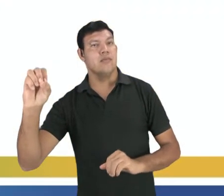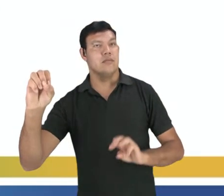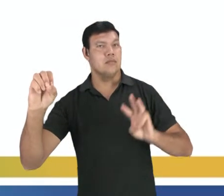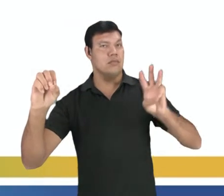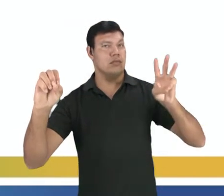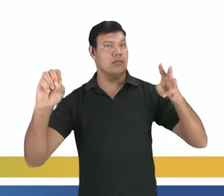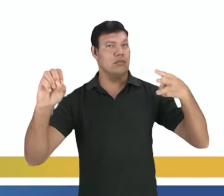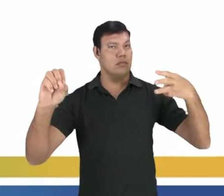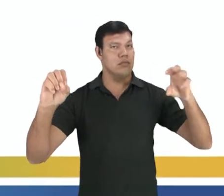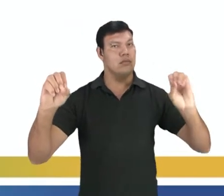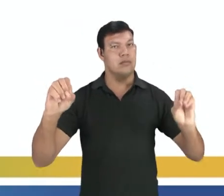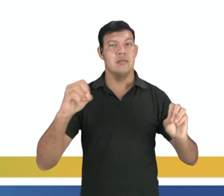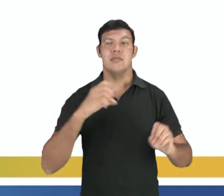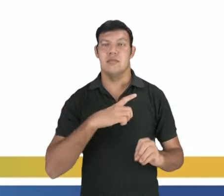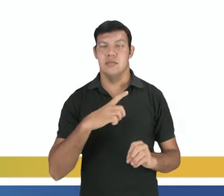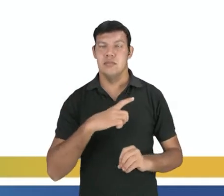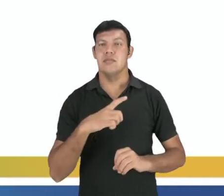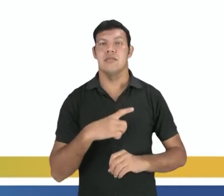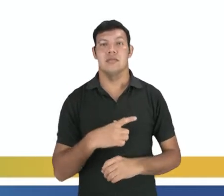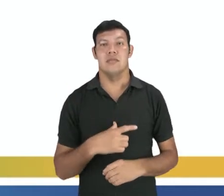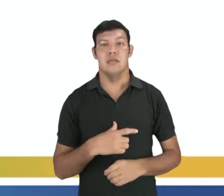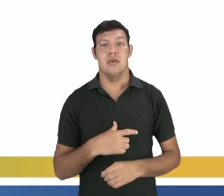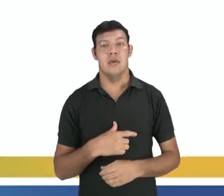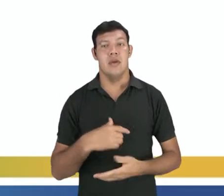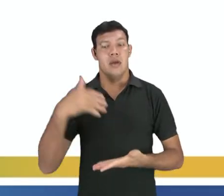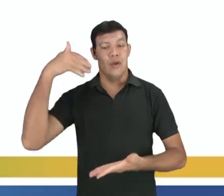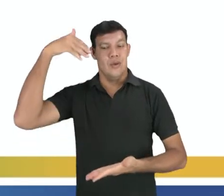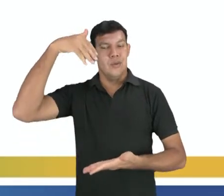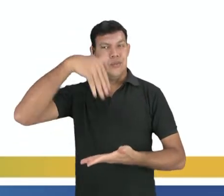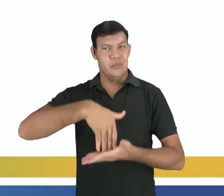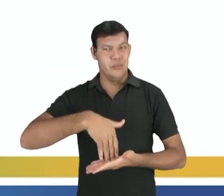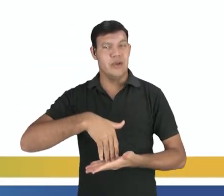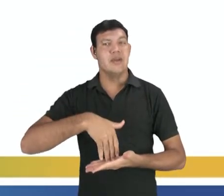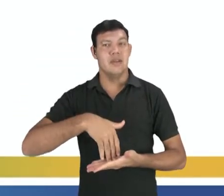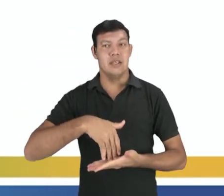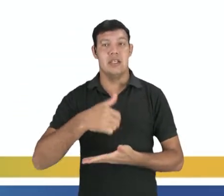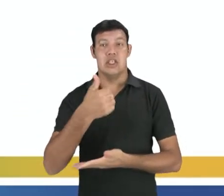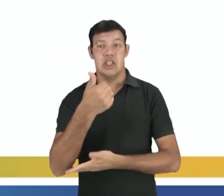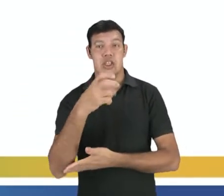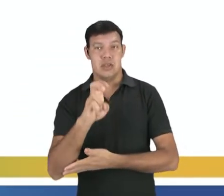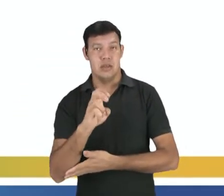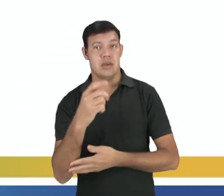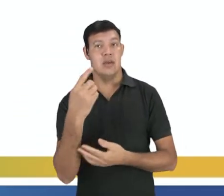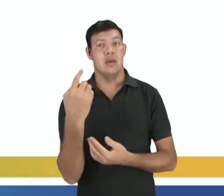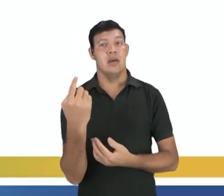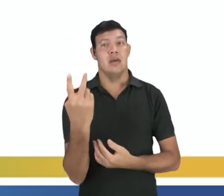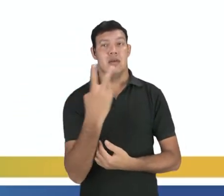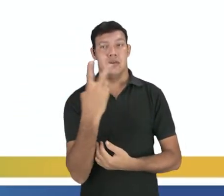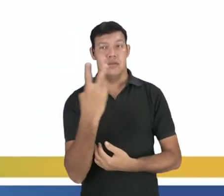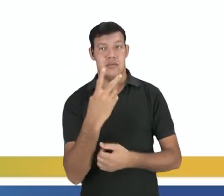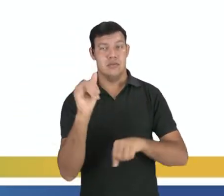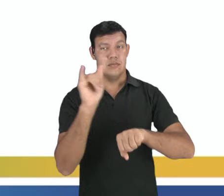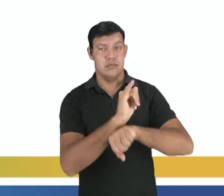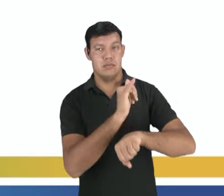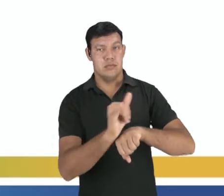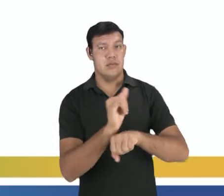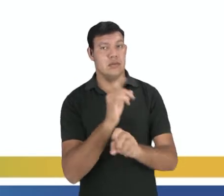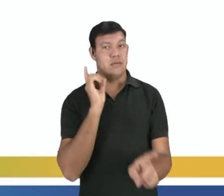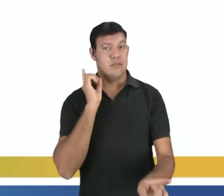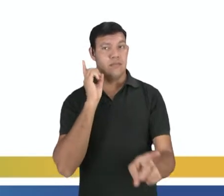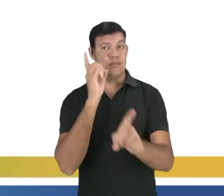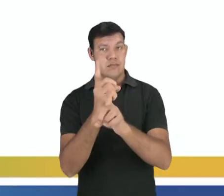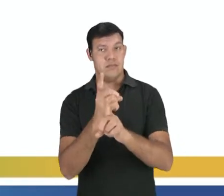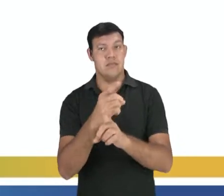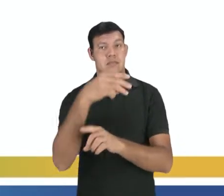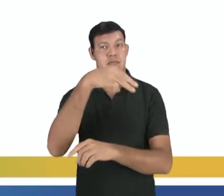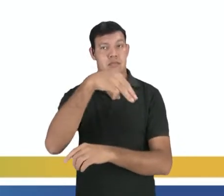Então, o 15 vai ser o meu mínimo múltiplo comum. As duas técnicas utilizadas para identificar o MMC